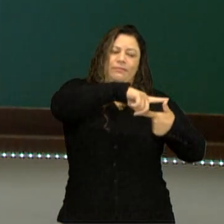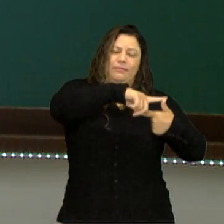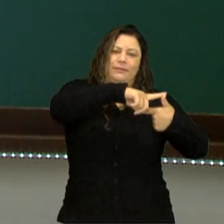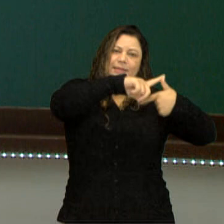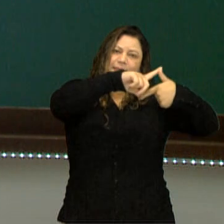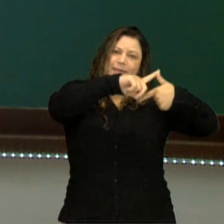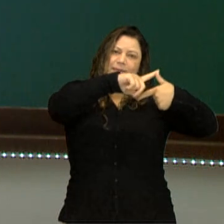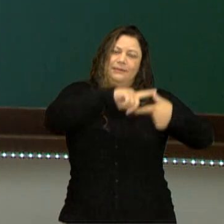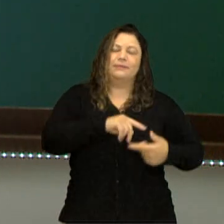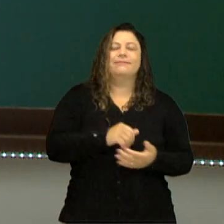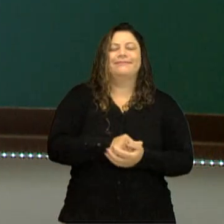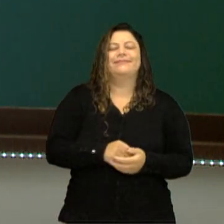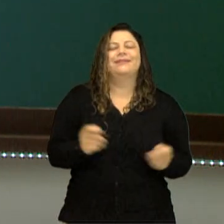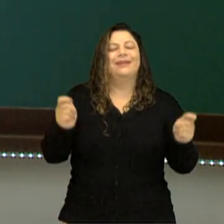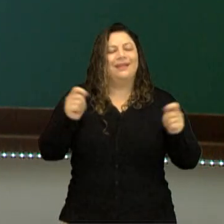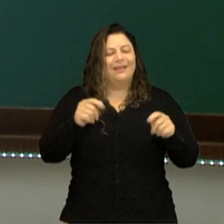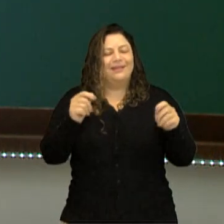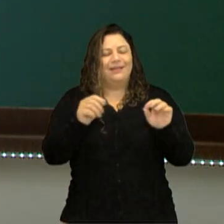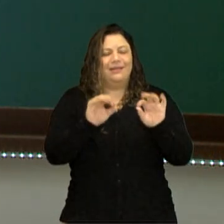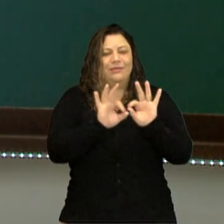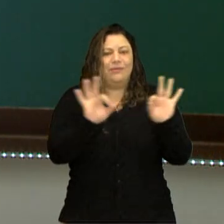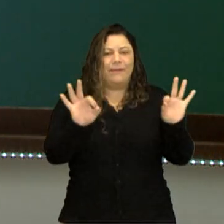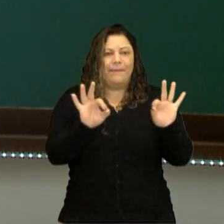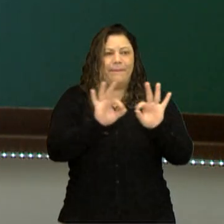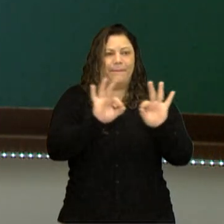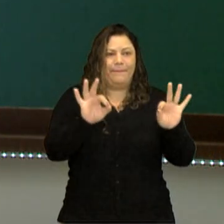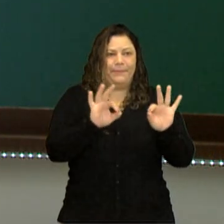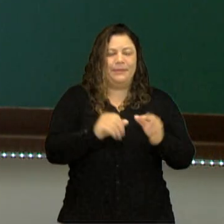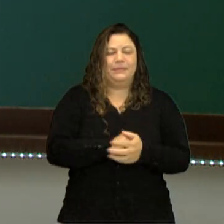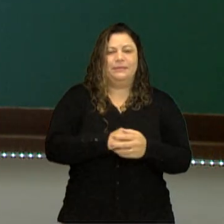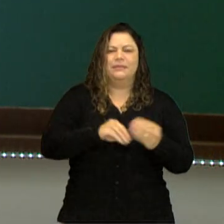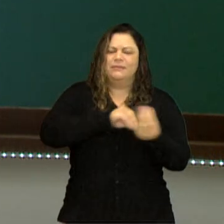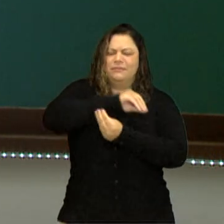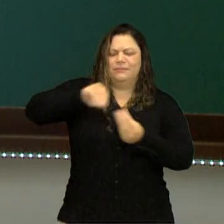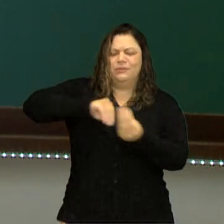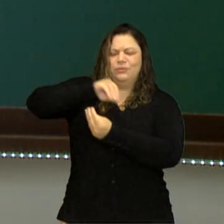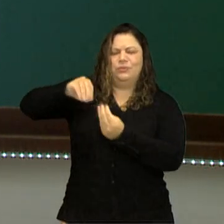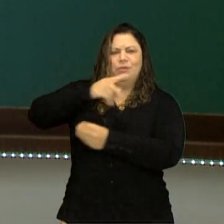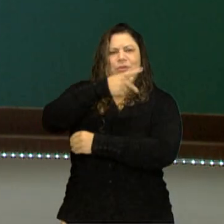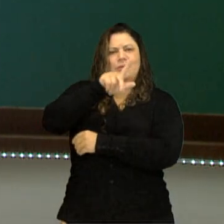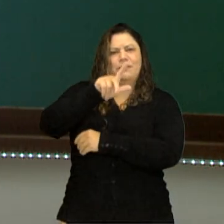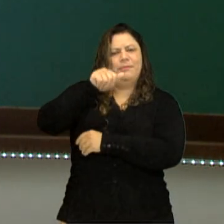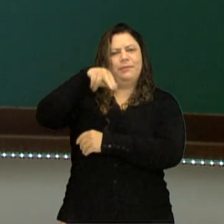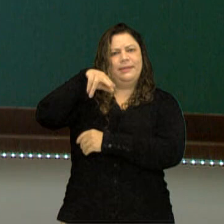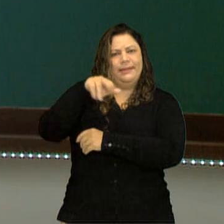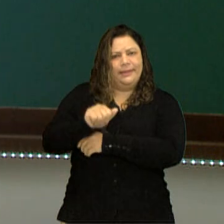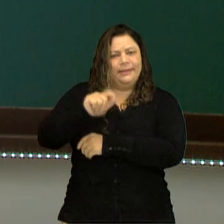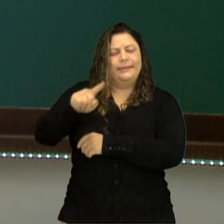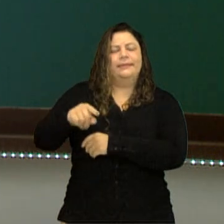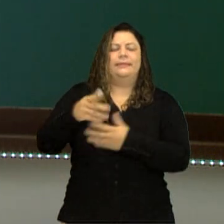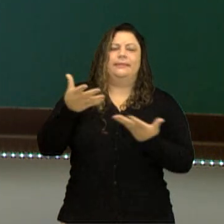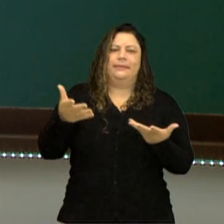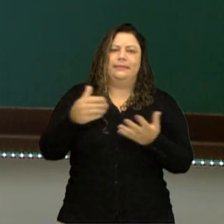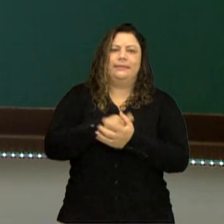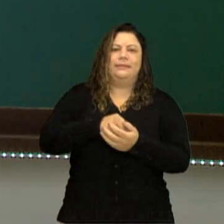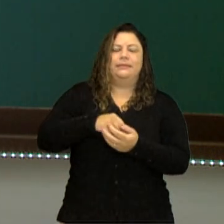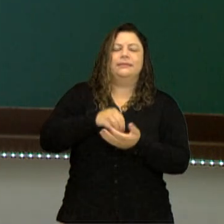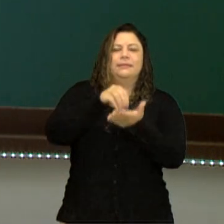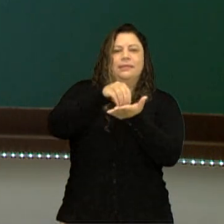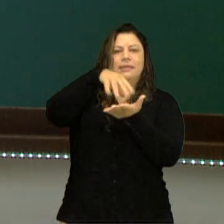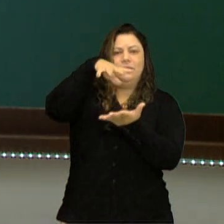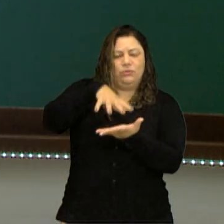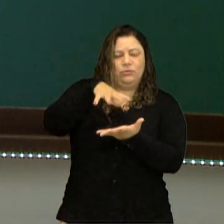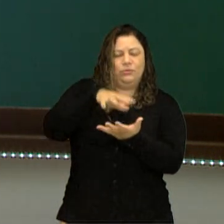Mas é uma figura plana, né? Que está misturada figuras planas e figuras geométricas em